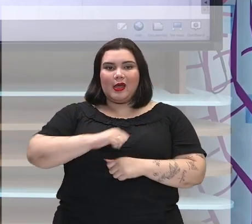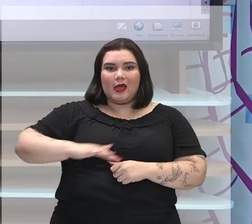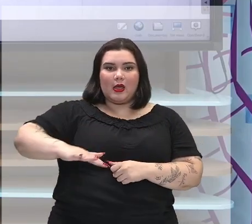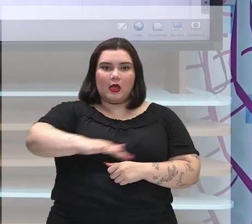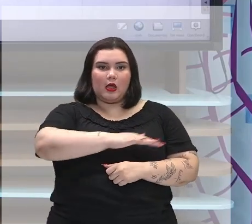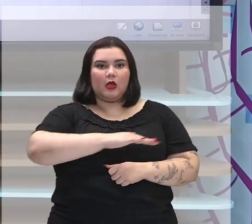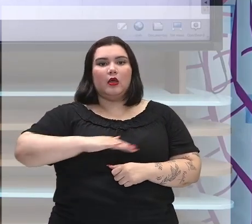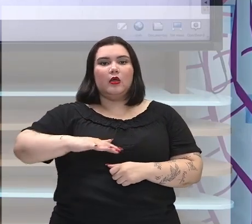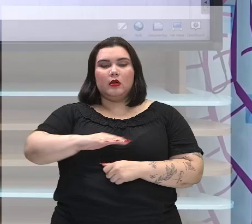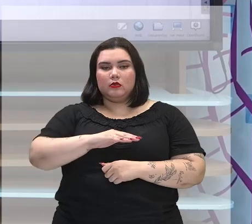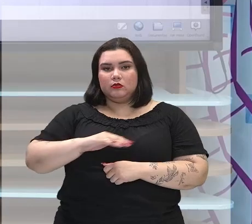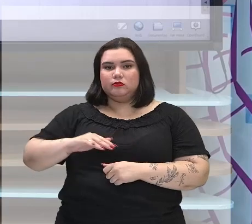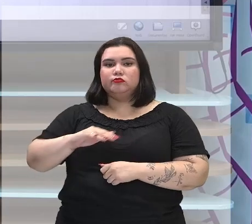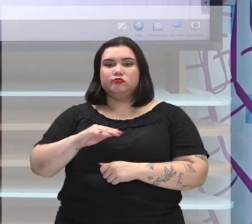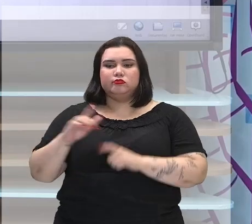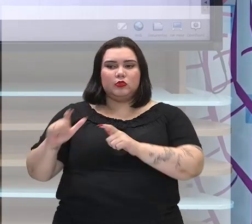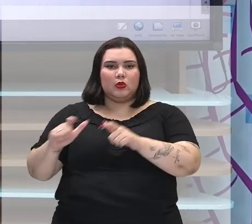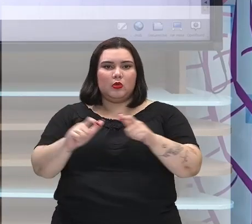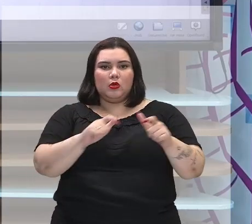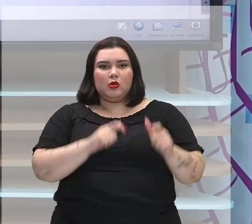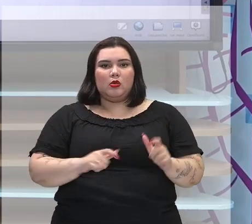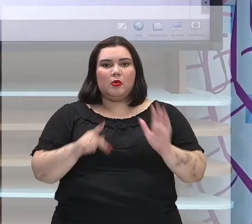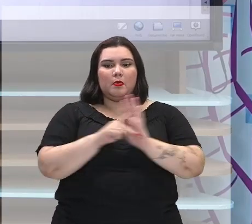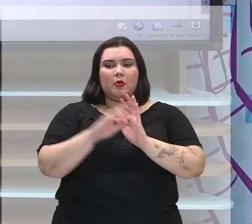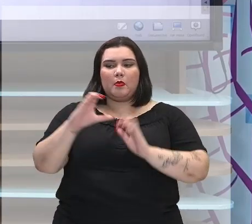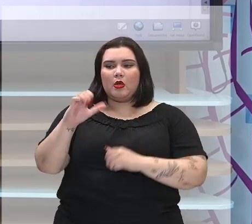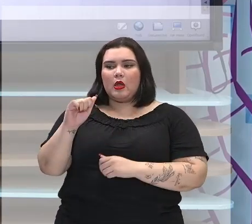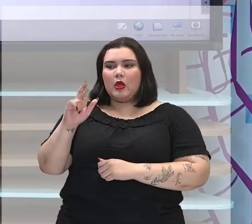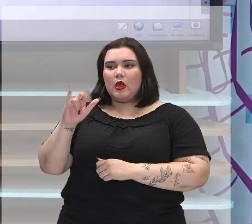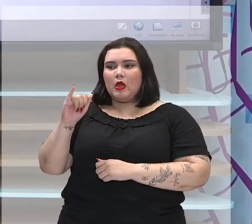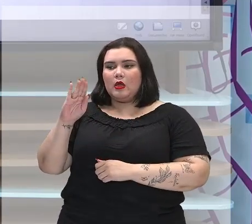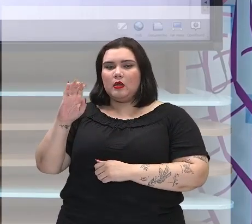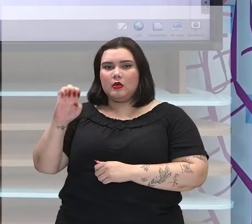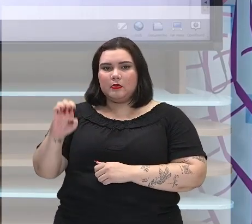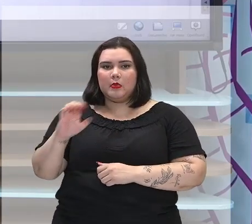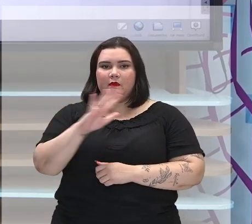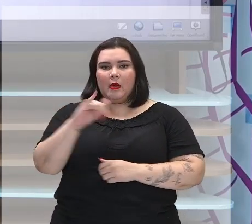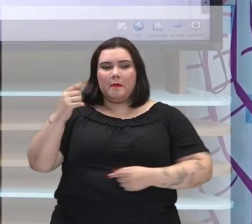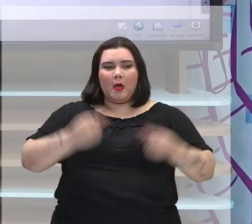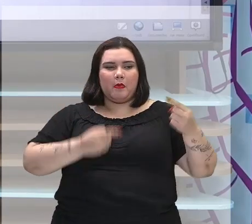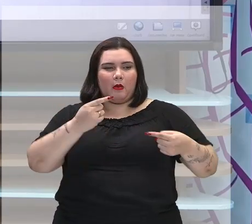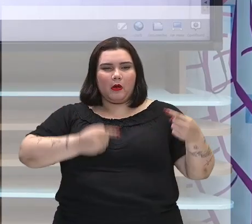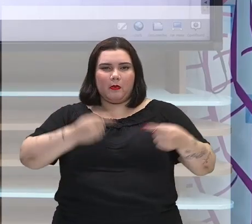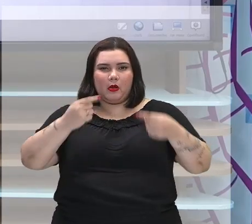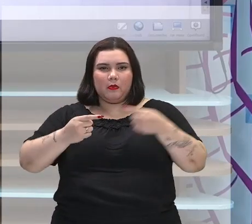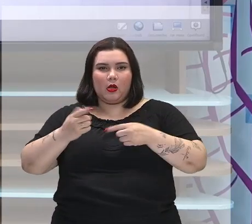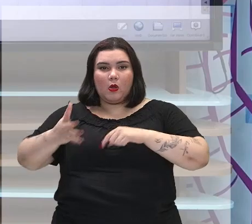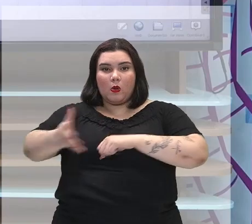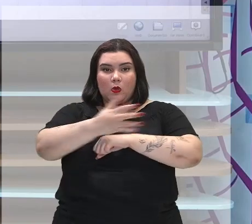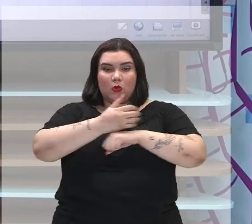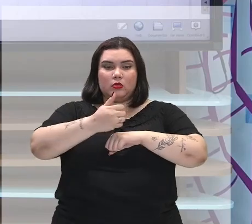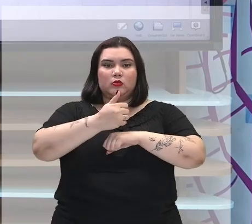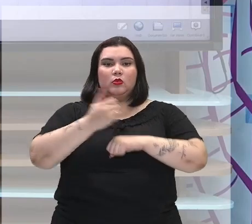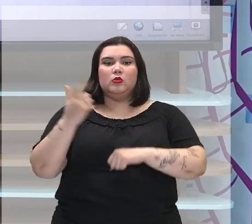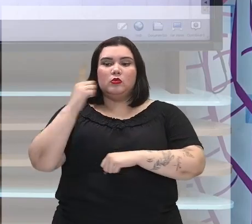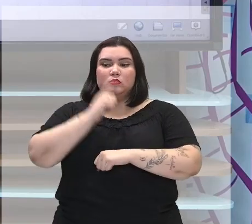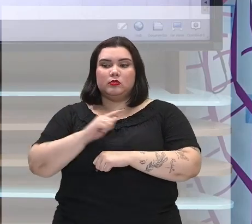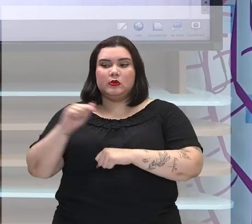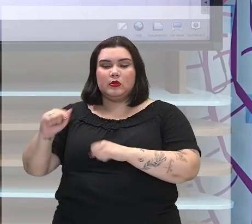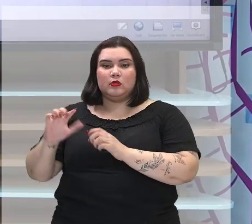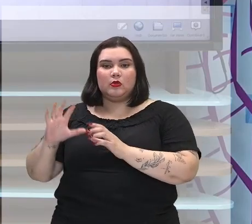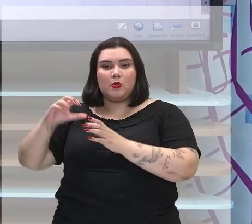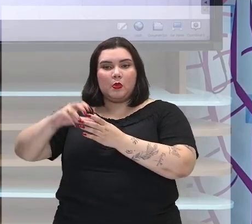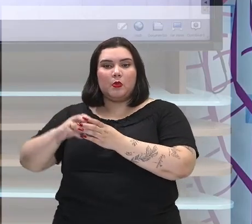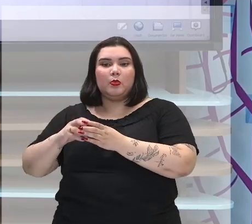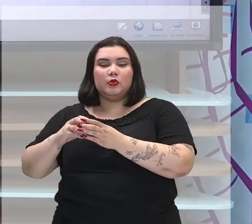território, né, dessas ilhas na região do Caribe, que serão disputadas e colonizadas num primeiro momento pela